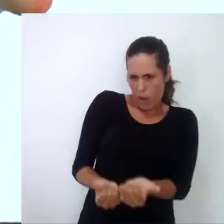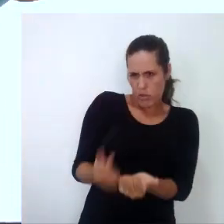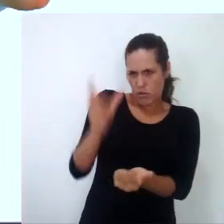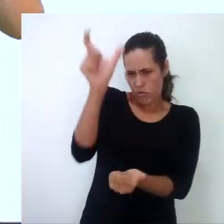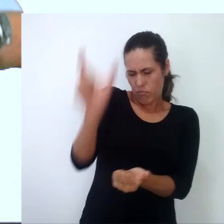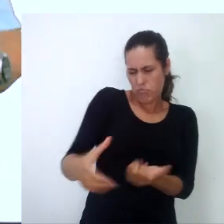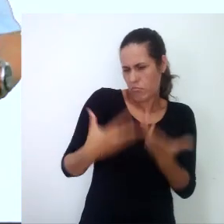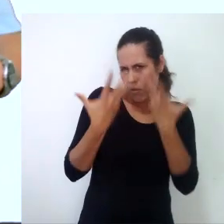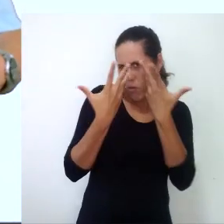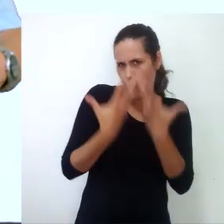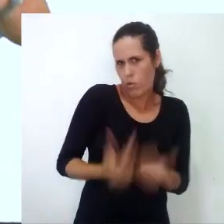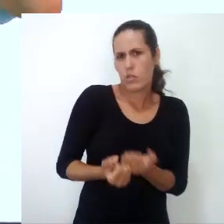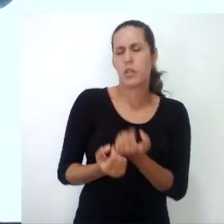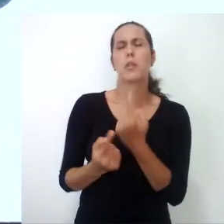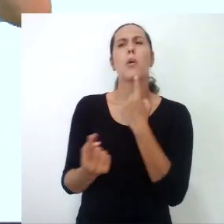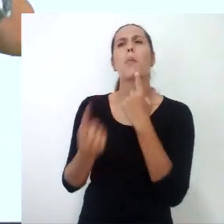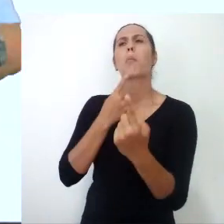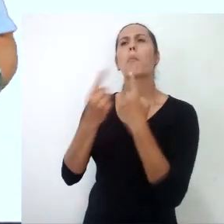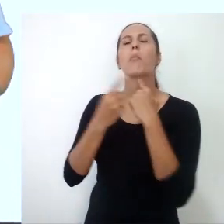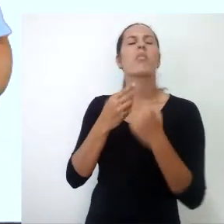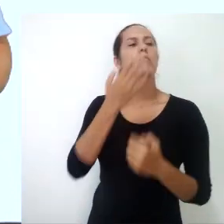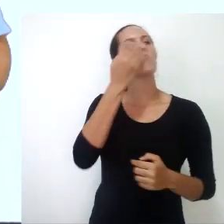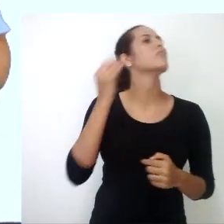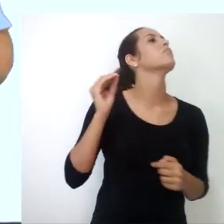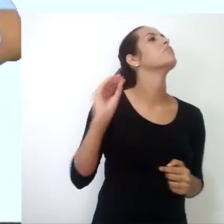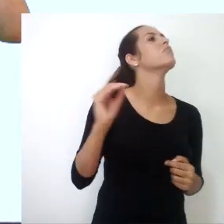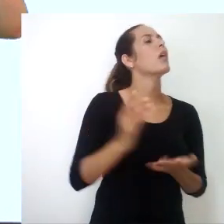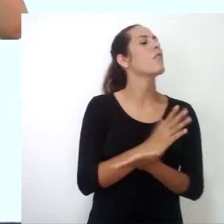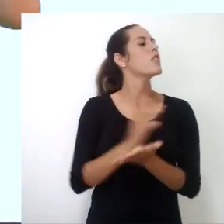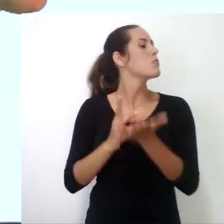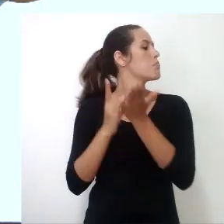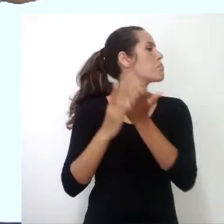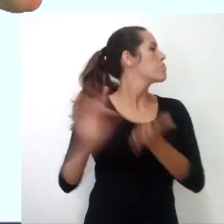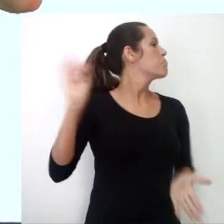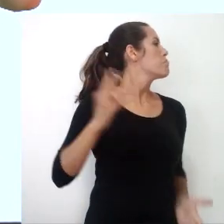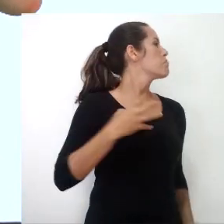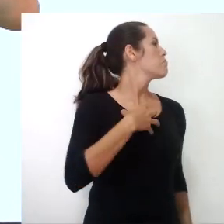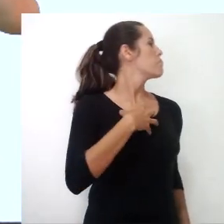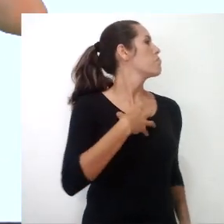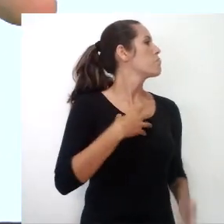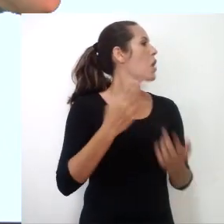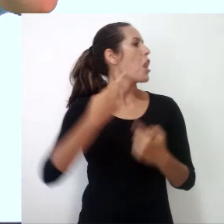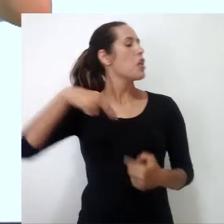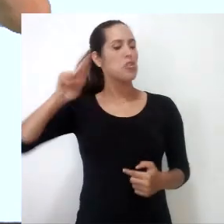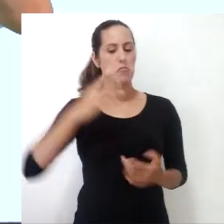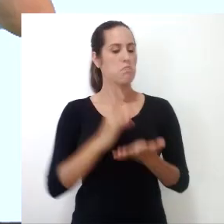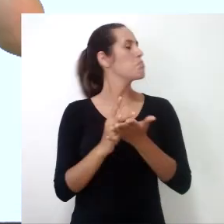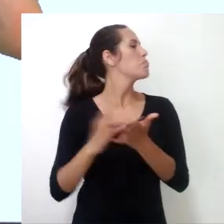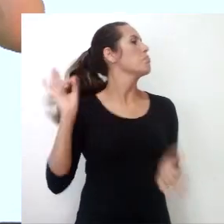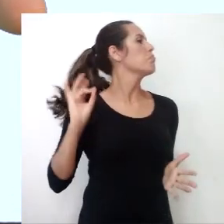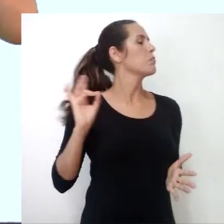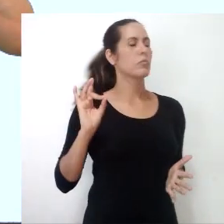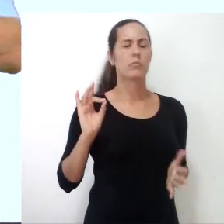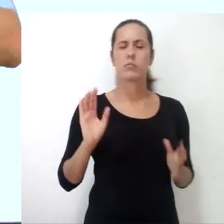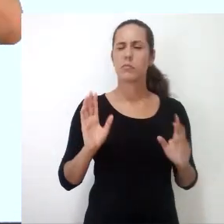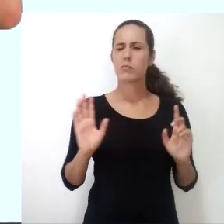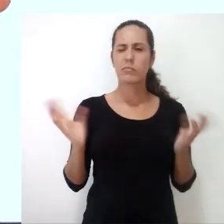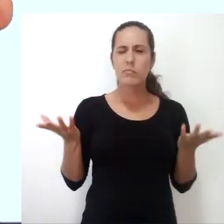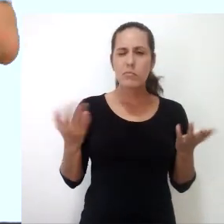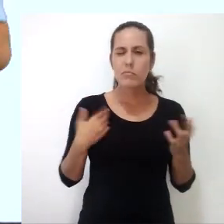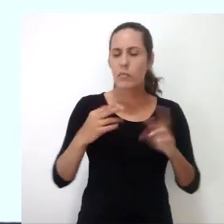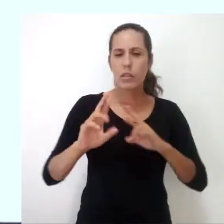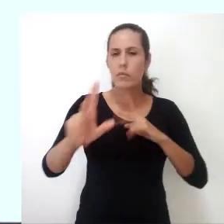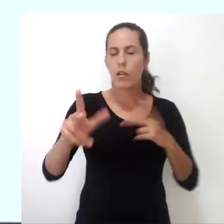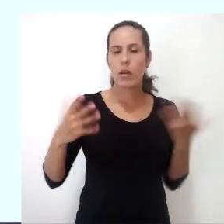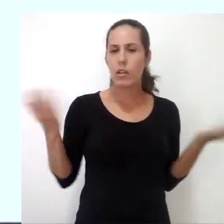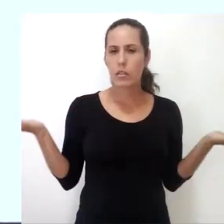metáfora, eu não aceito o outro, eu não quero dialogar com o outro, muitas vezes até o ódio, pela questão de o outro professar uma